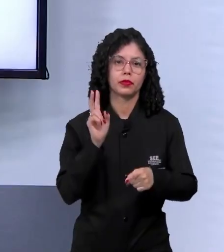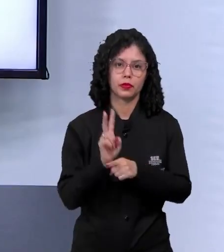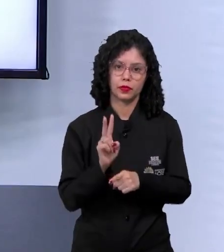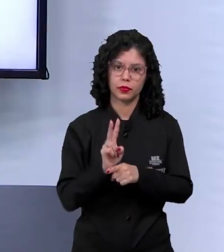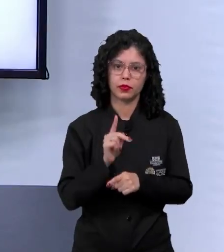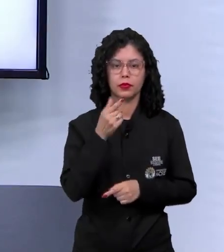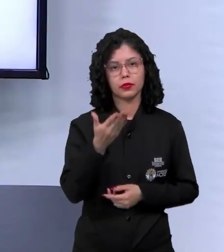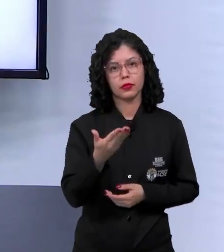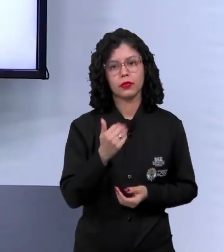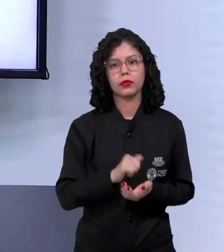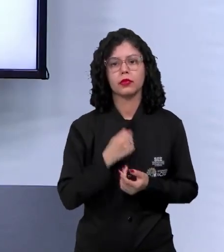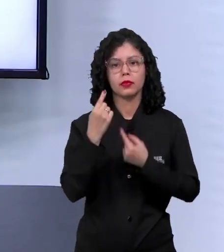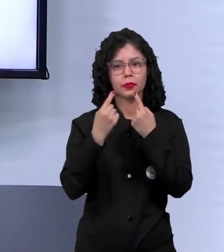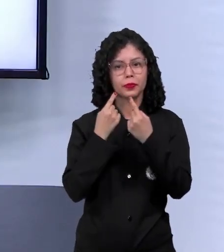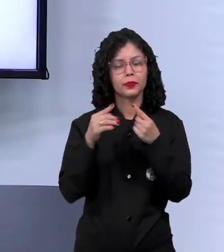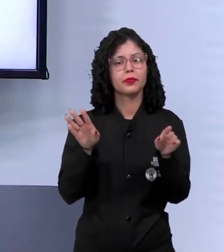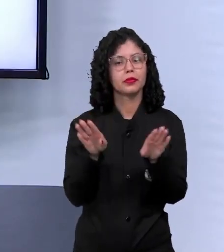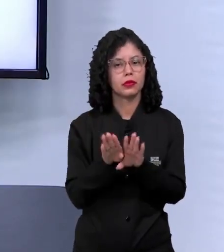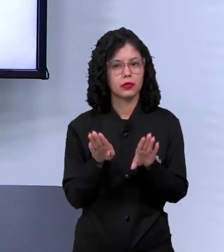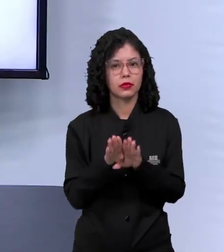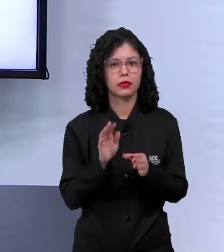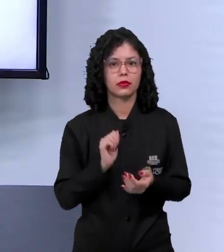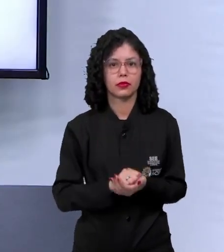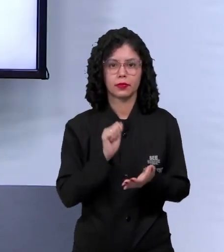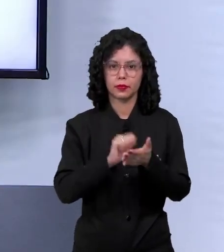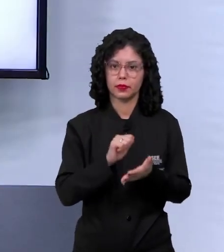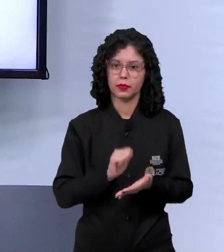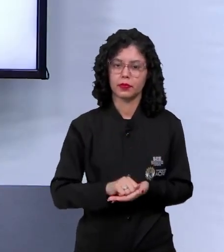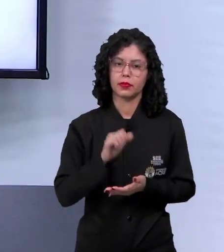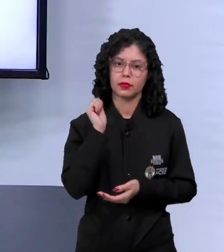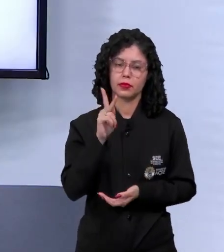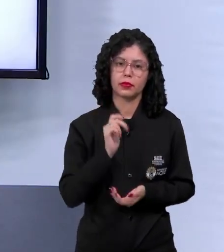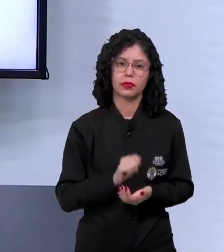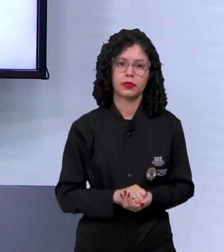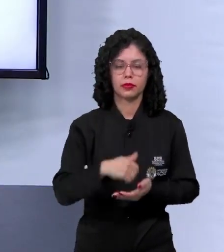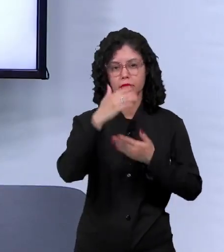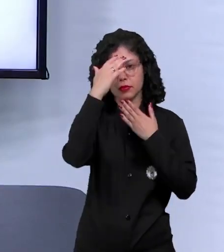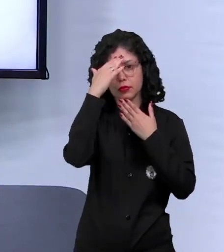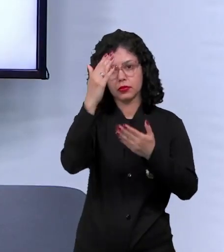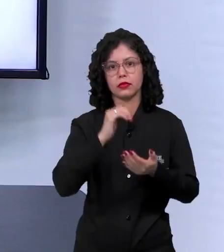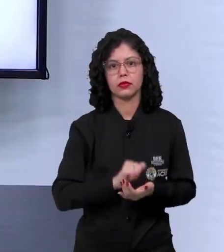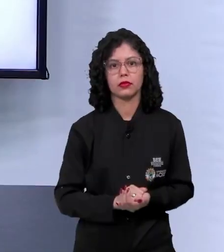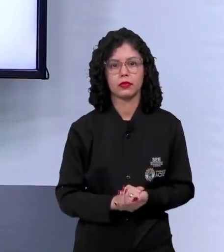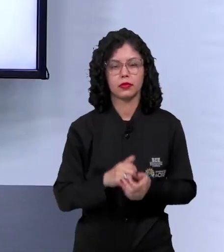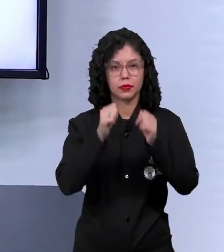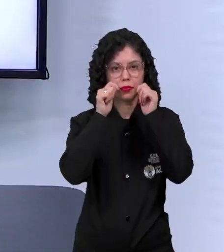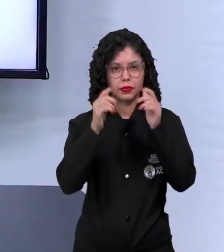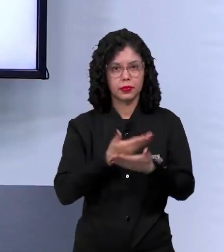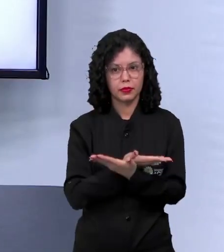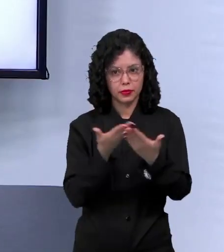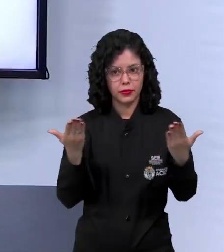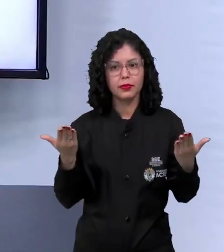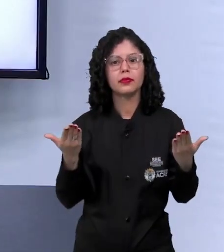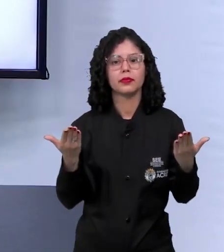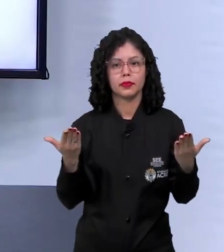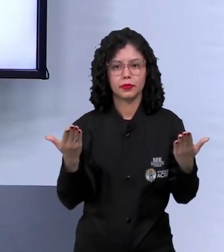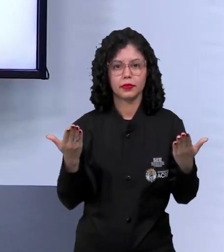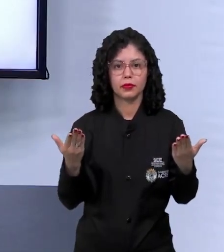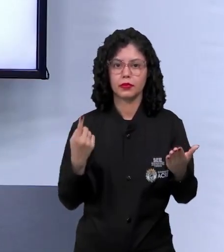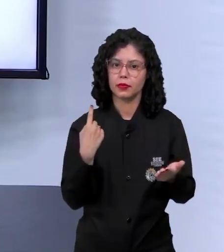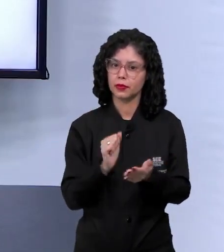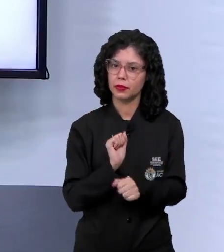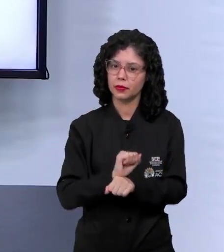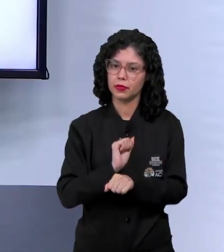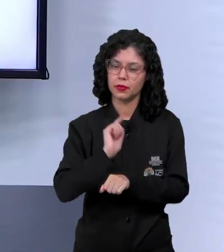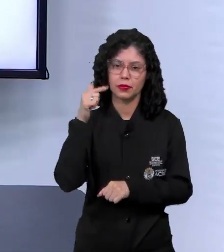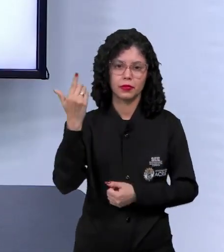a você tanto a se comunicar, mas também escrever, certo? Então, muito obrigado pela atenção de vocês. Conto com vocês